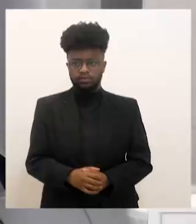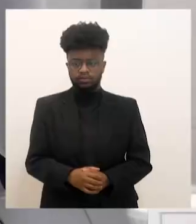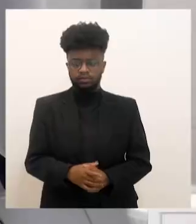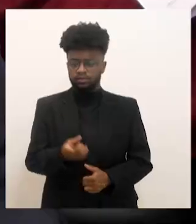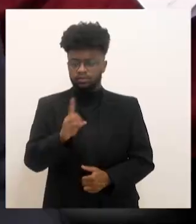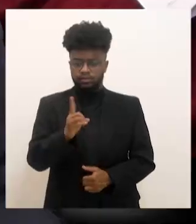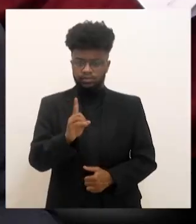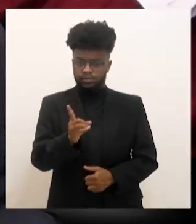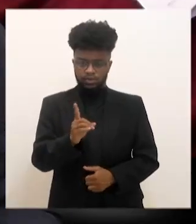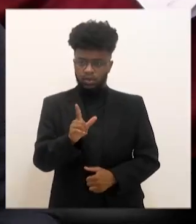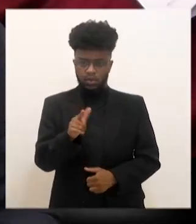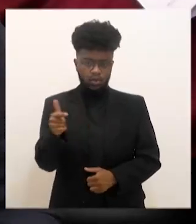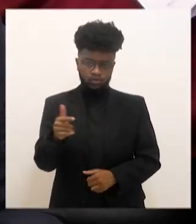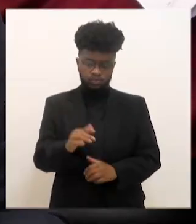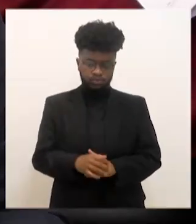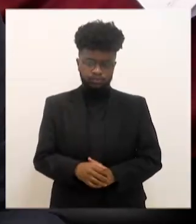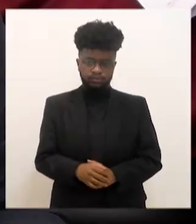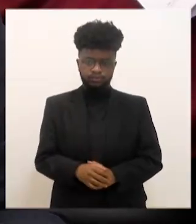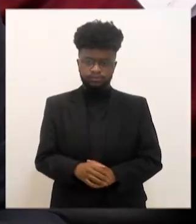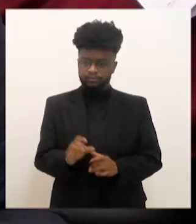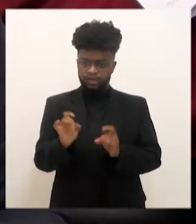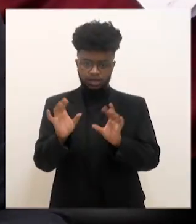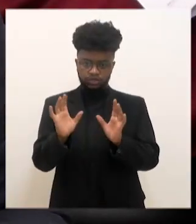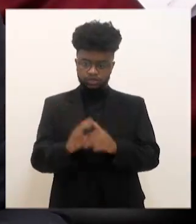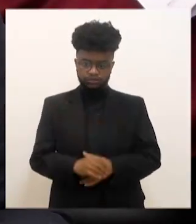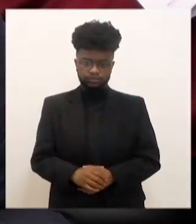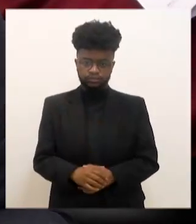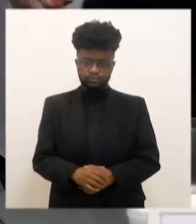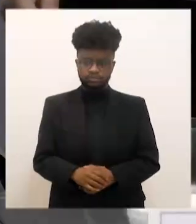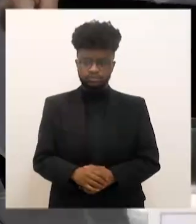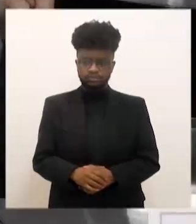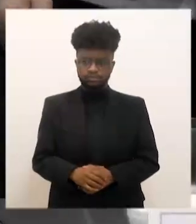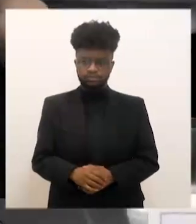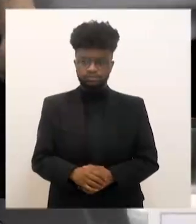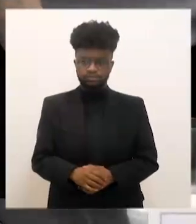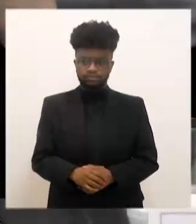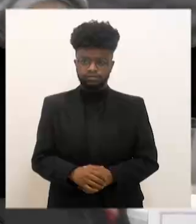Não, então... Deixa. Deixa.